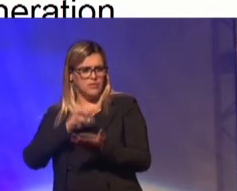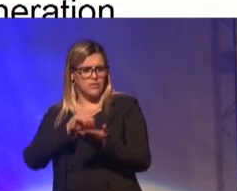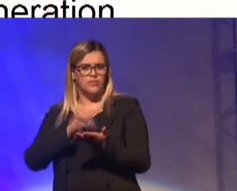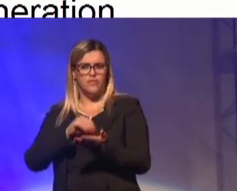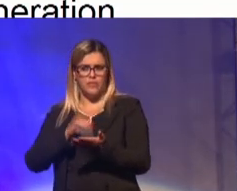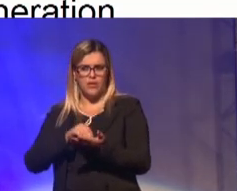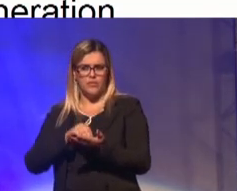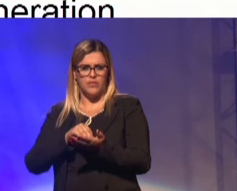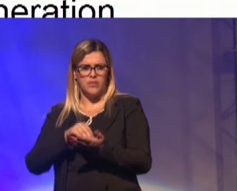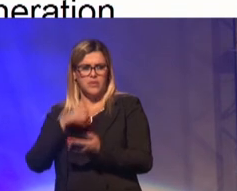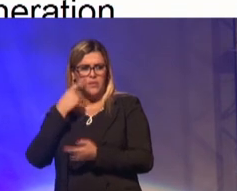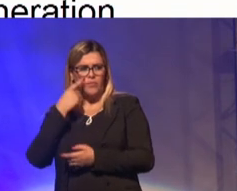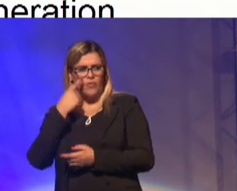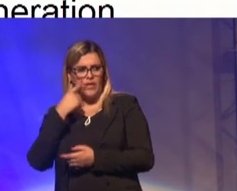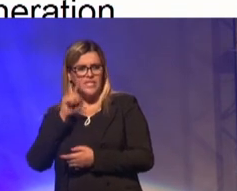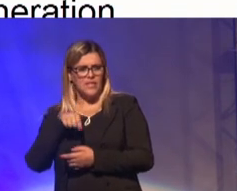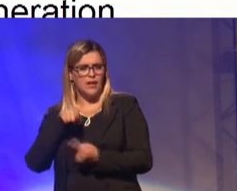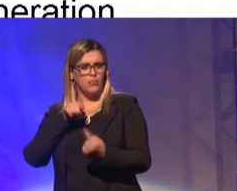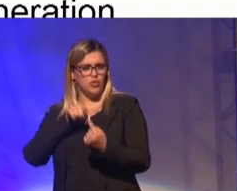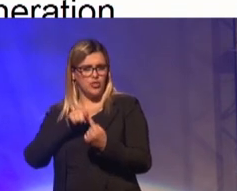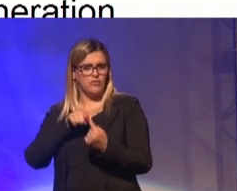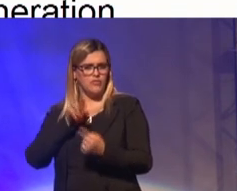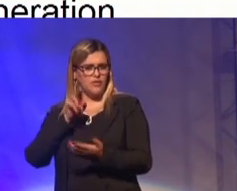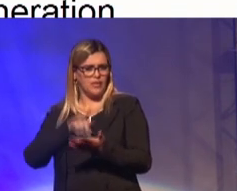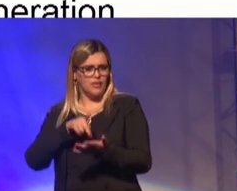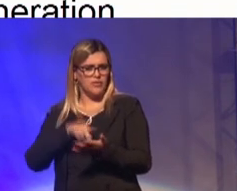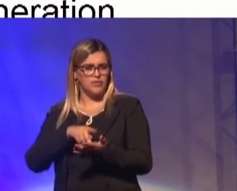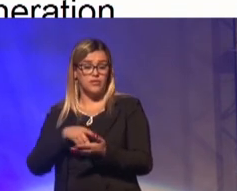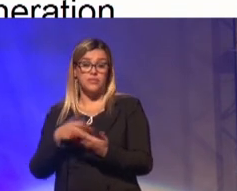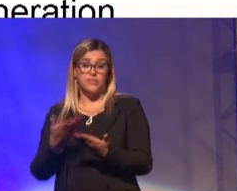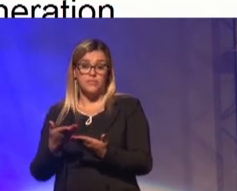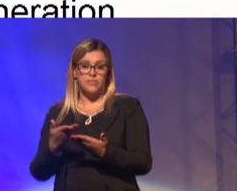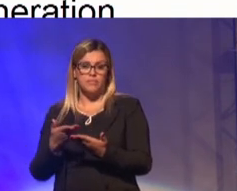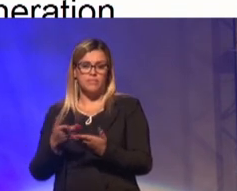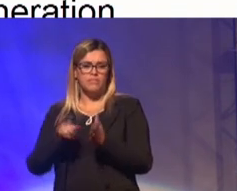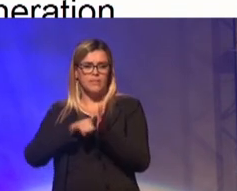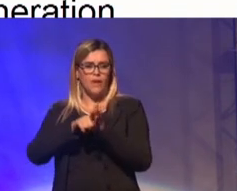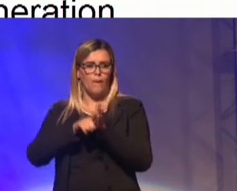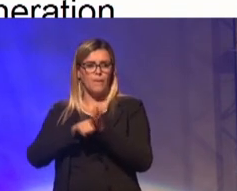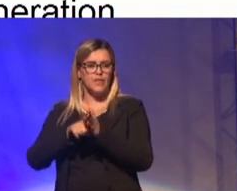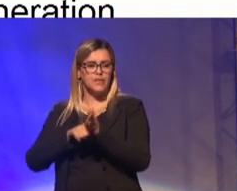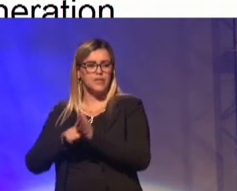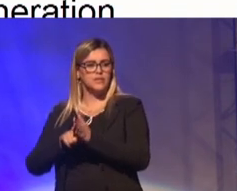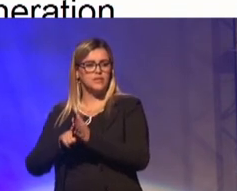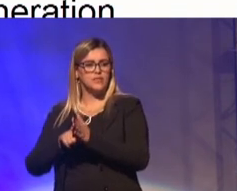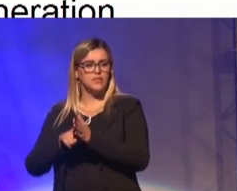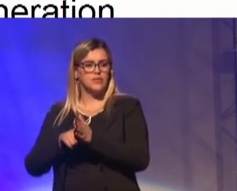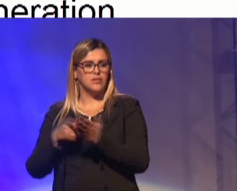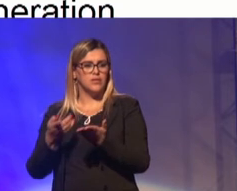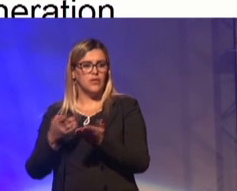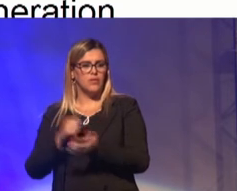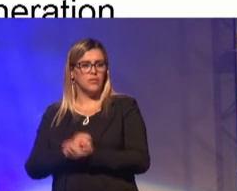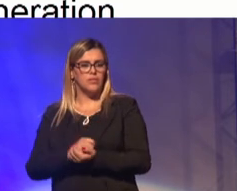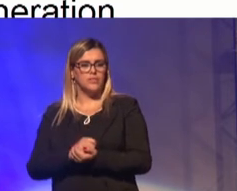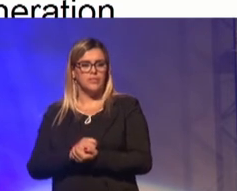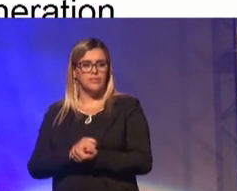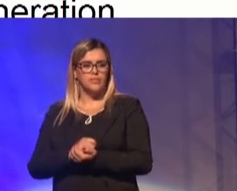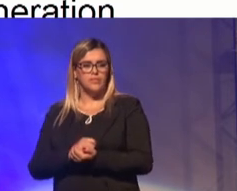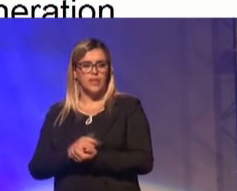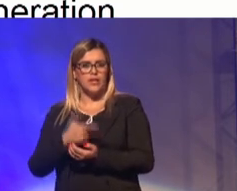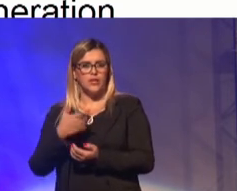né, vamos conferir se esse motivo faz sentido. Eu fiz, então, a busca pegando aquela janela que eu combinei com vocês, né,